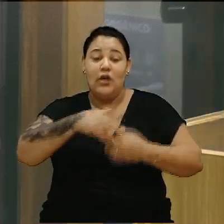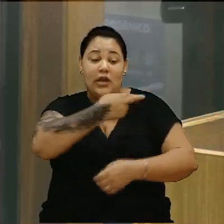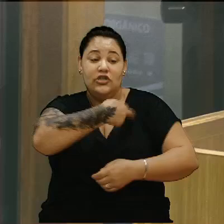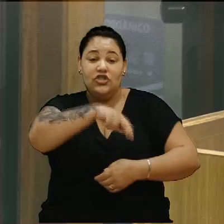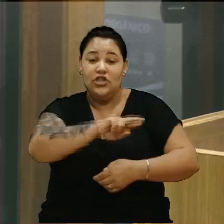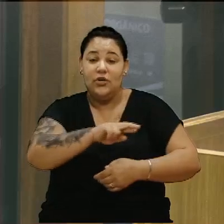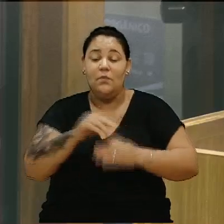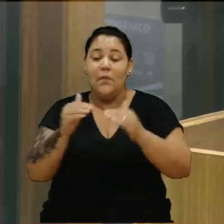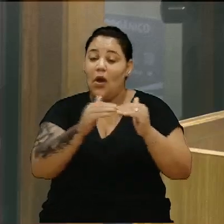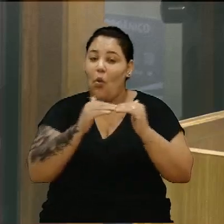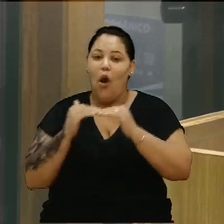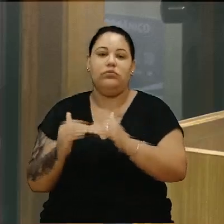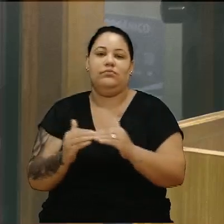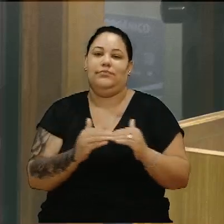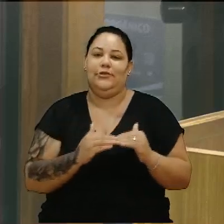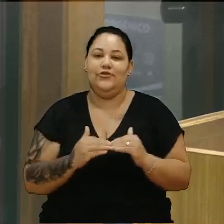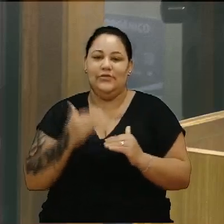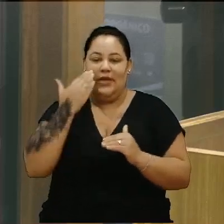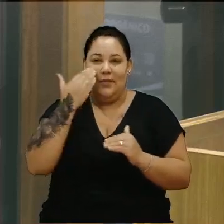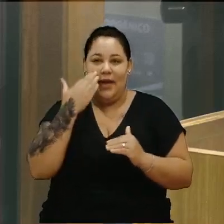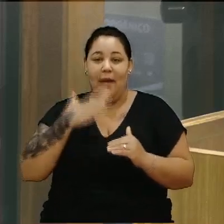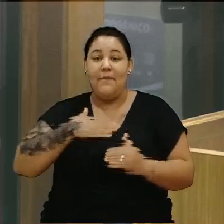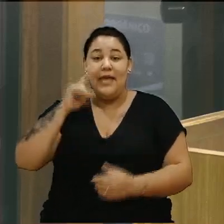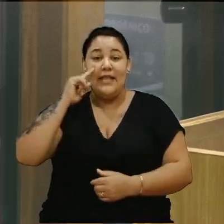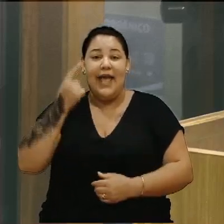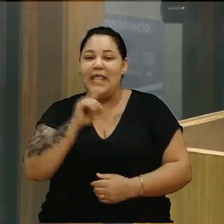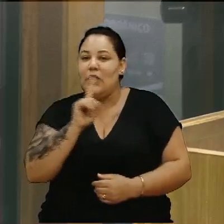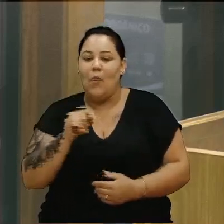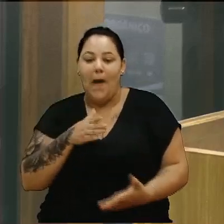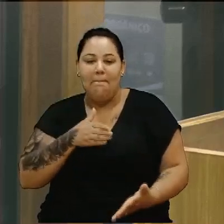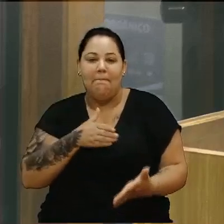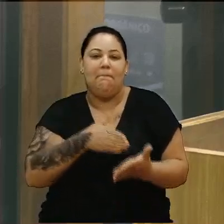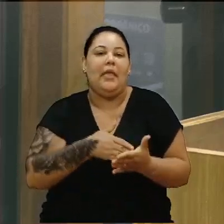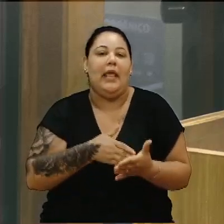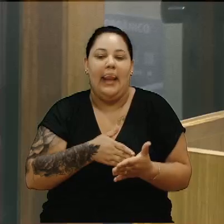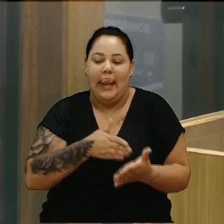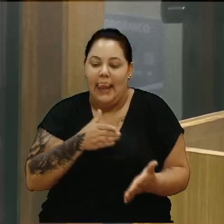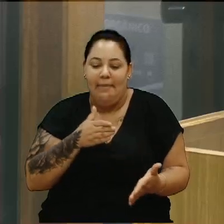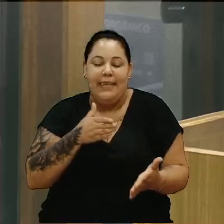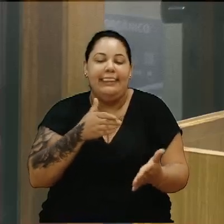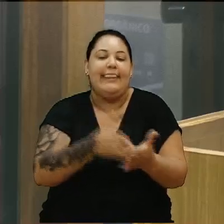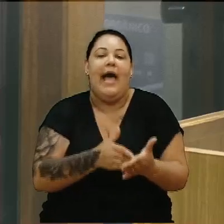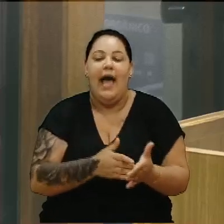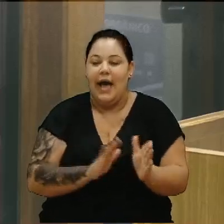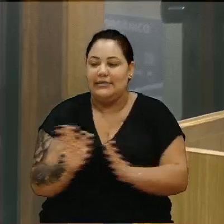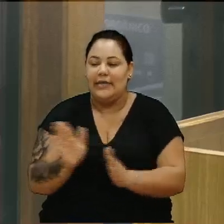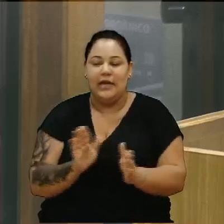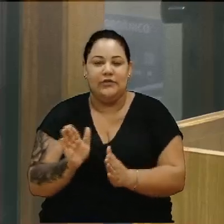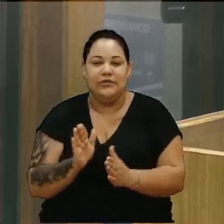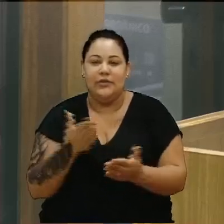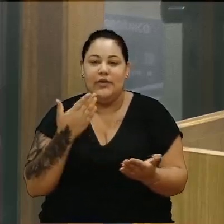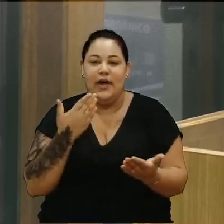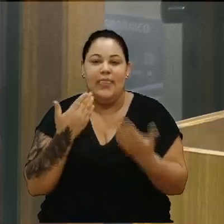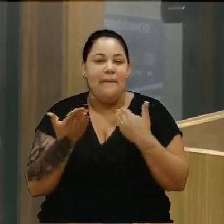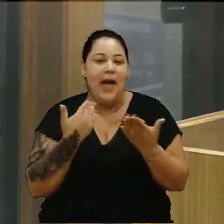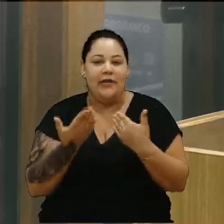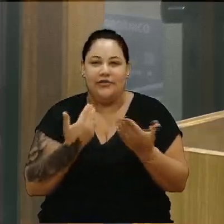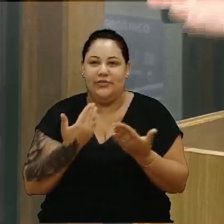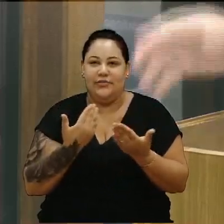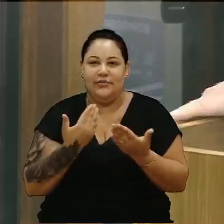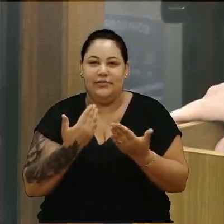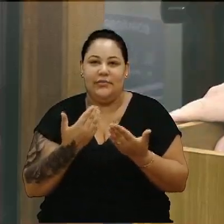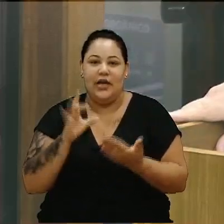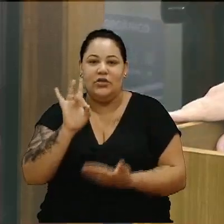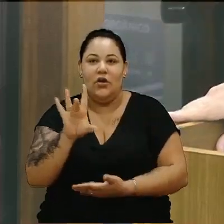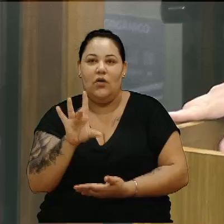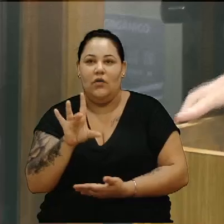frente parlamentar evangélica, a minha ideia não é restringir o debate e nem o acesso a somente cristãos, até porque seria incoerente nós, em três,